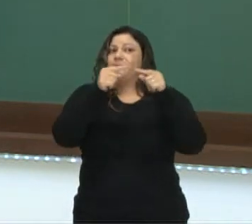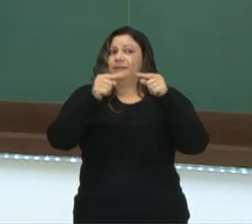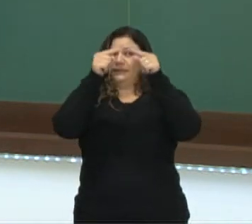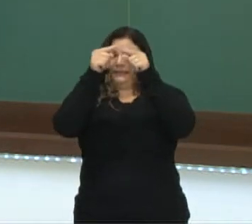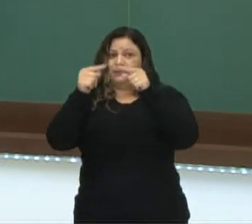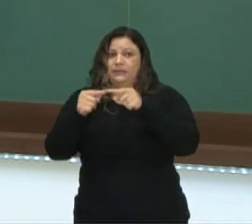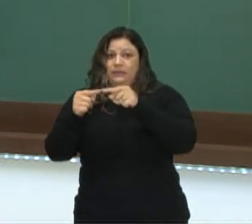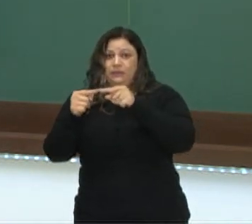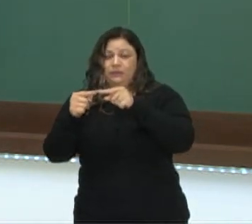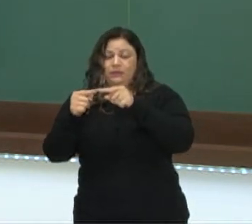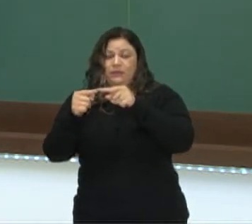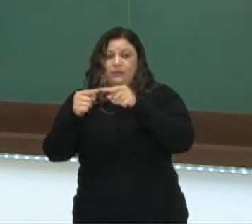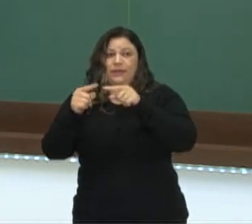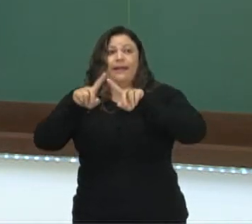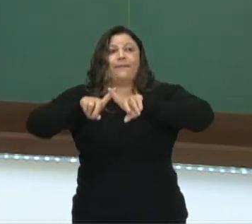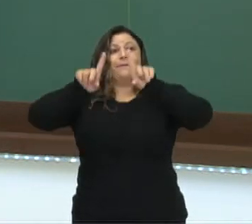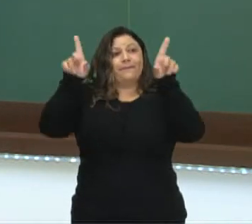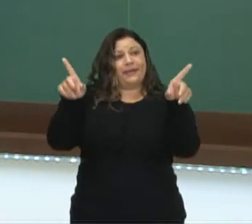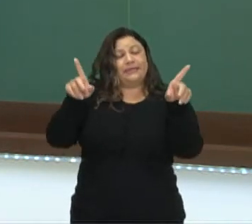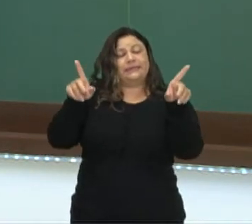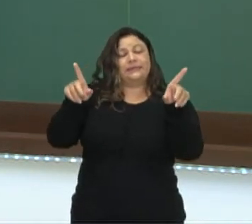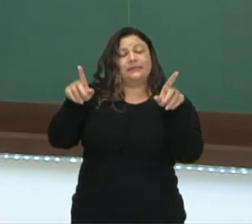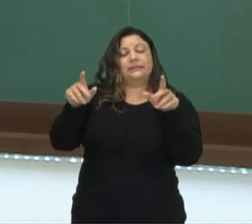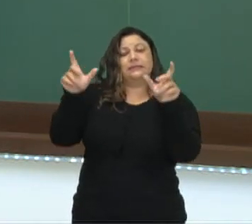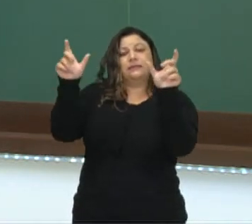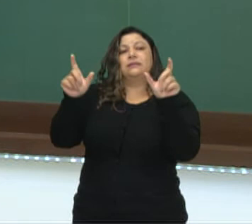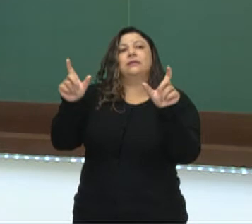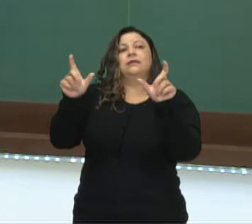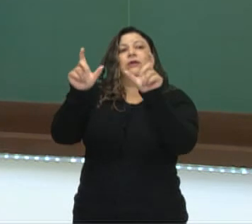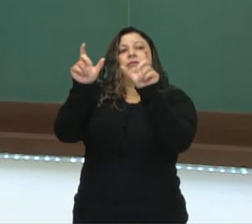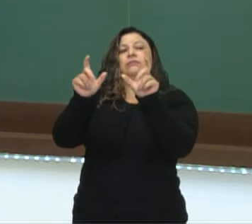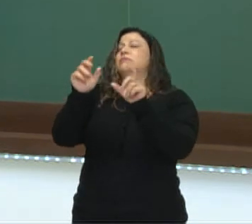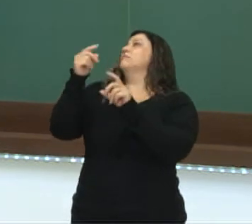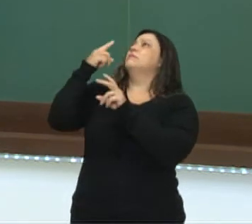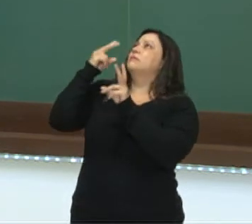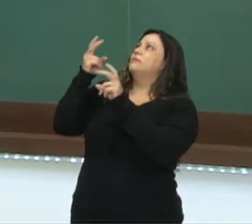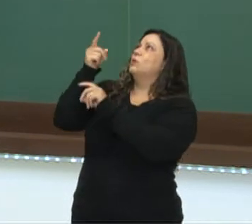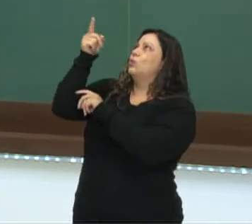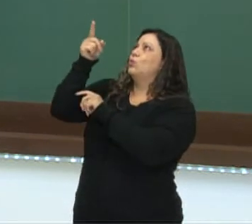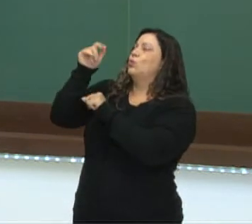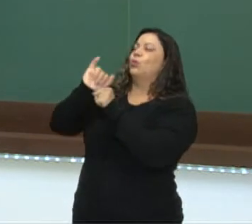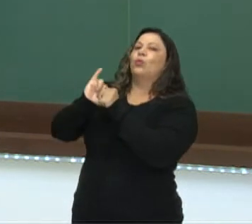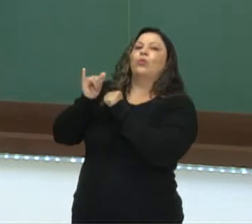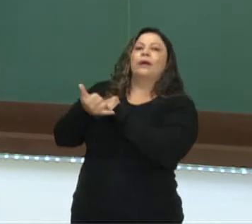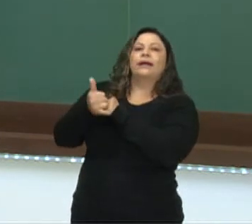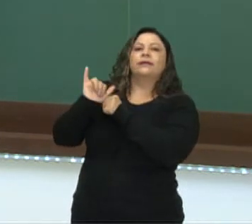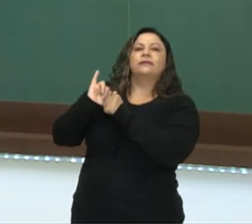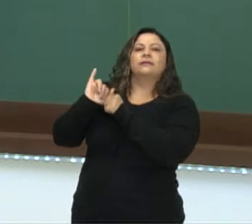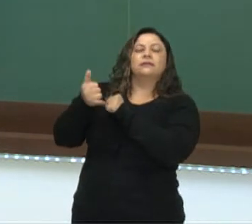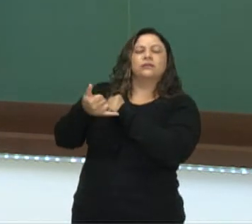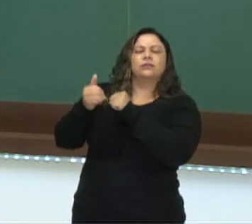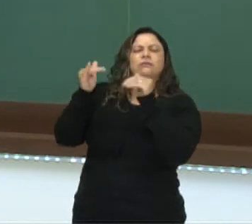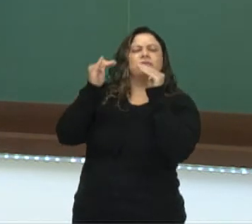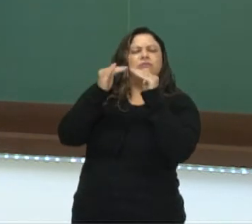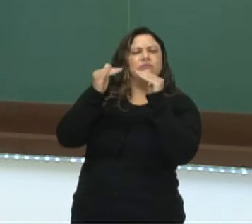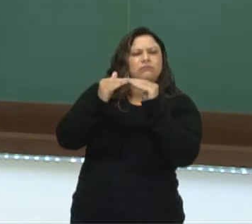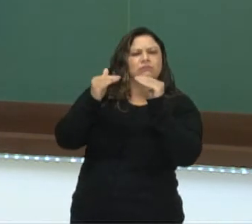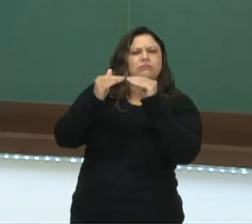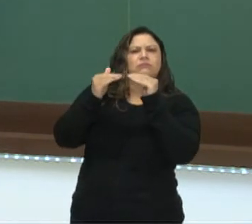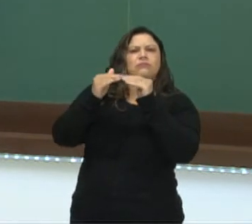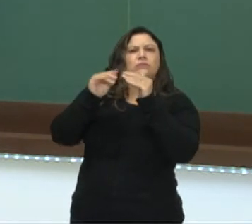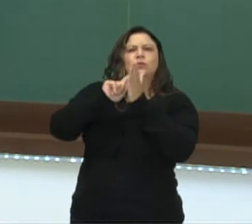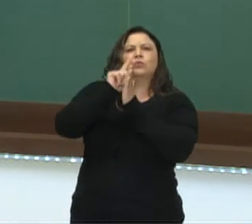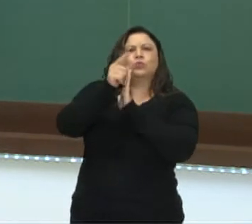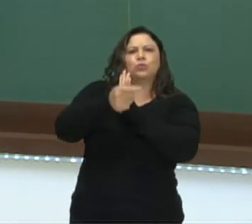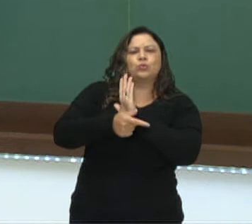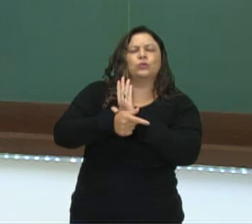quando eu coloco aqui, entre os elementos, um adjetivo, concordando ali com o